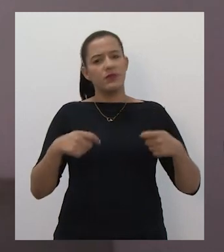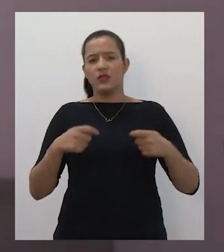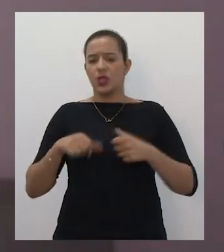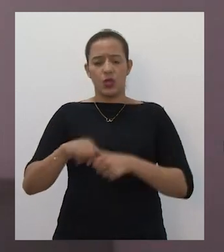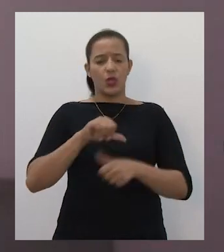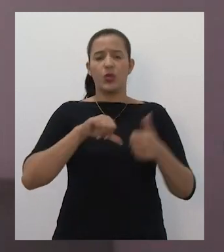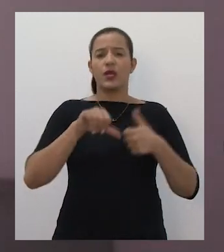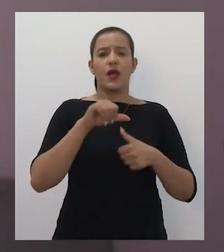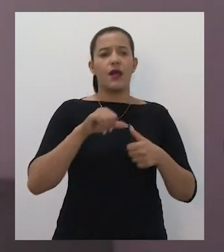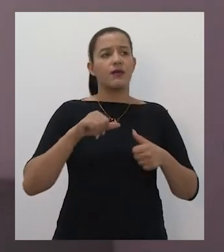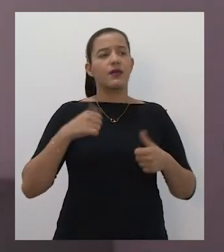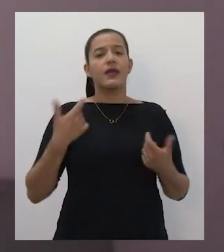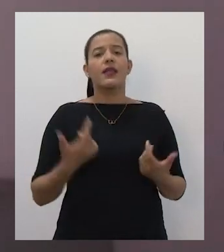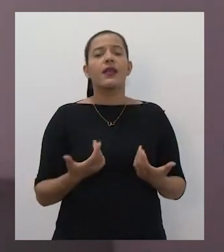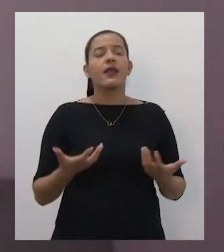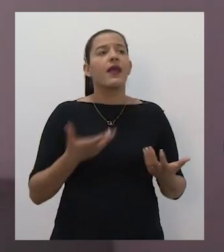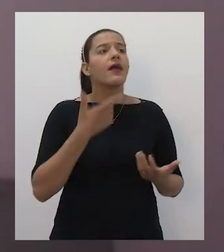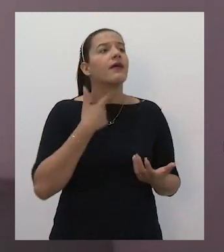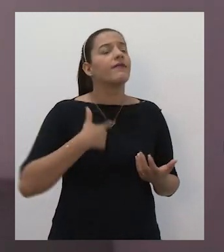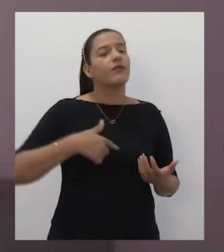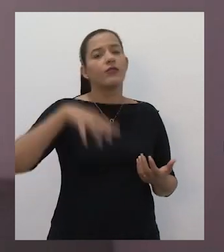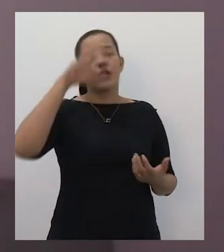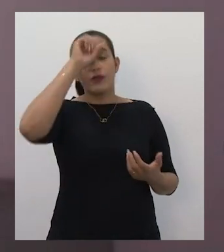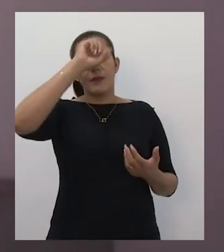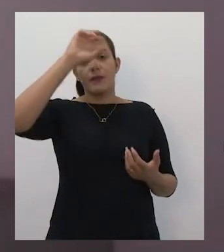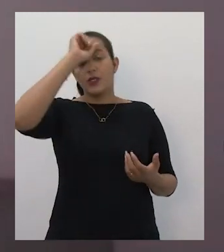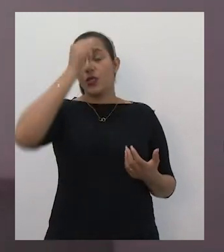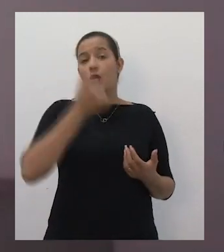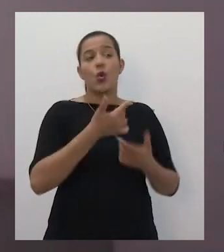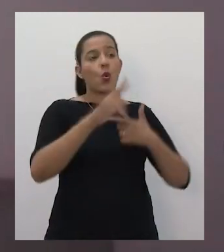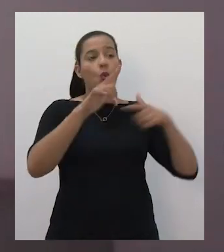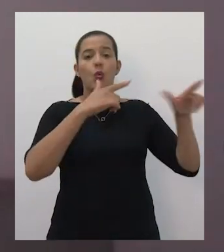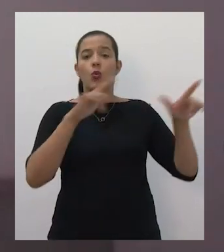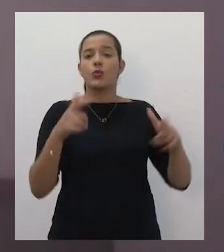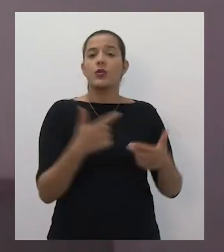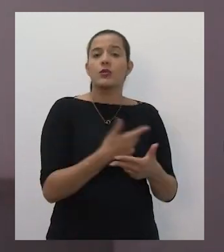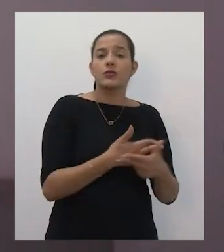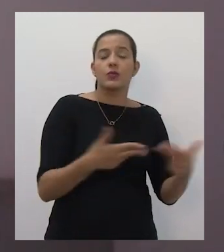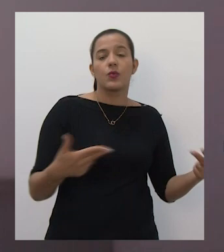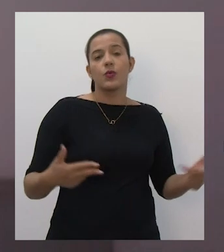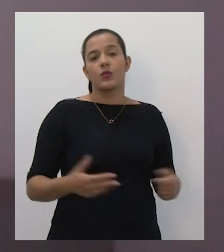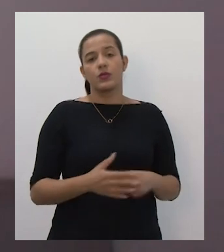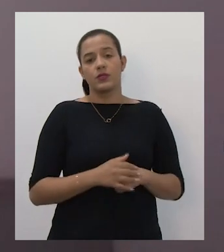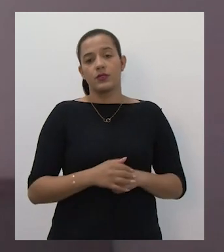e vislumbrar novas formas, né? A gente tem que dar voz